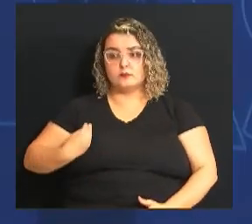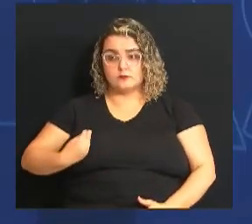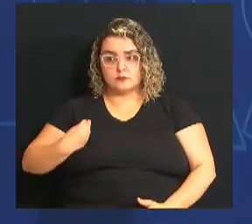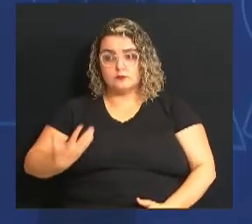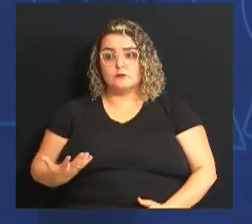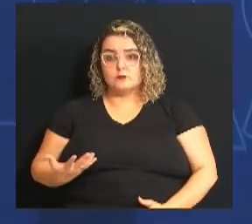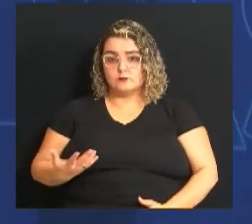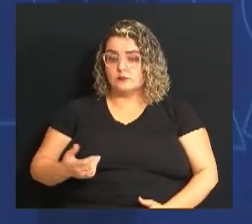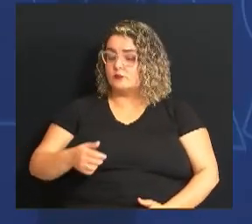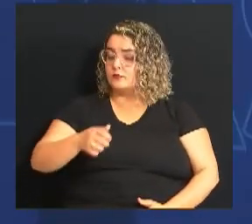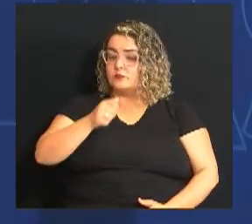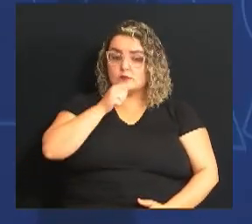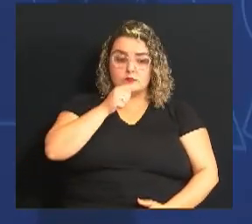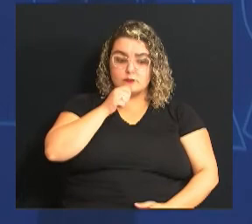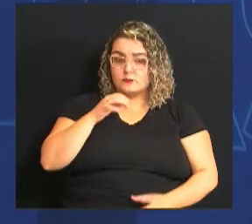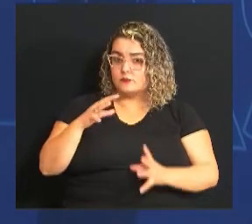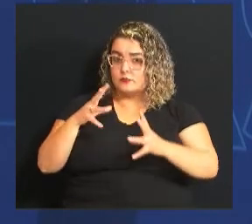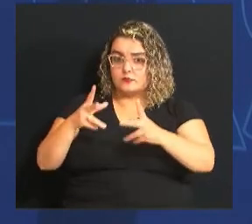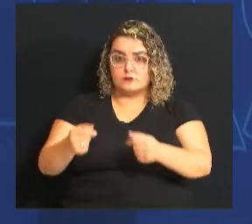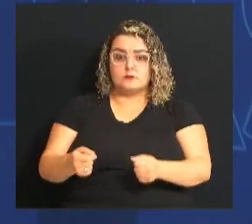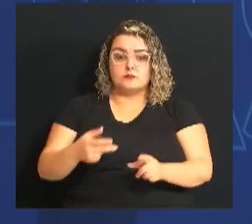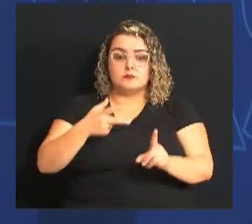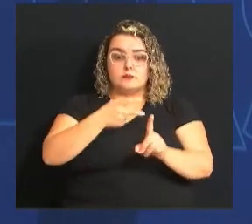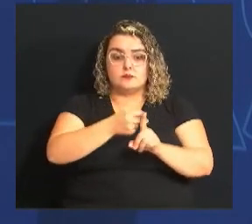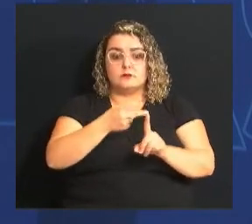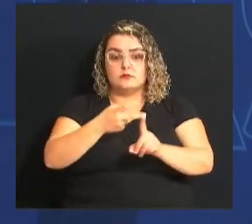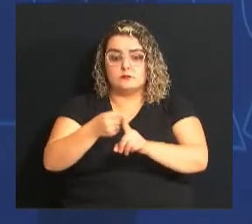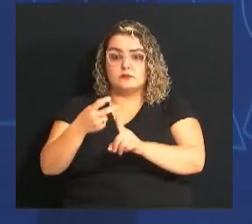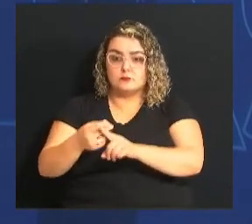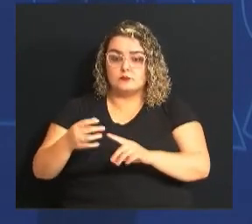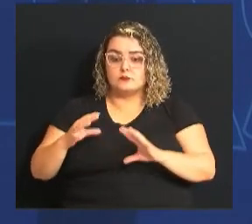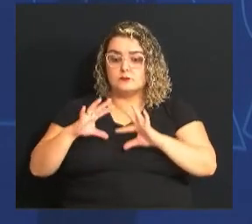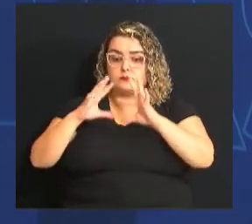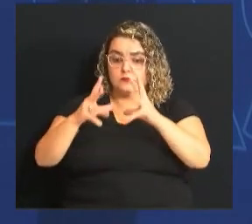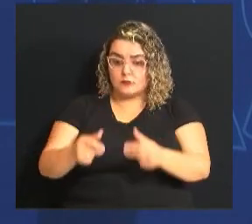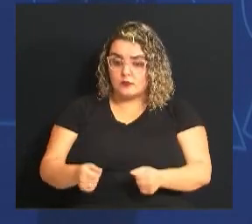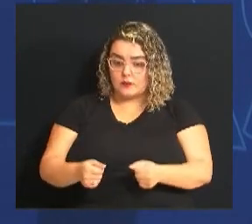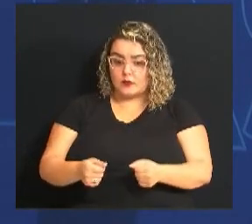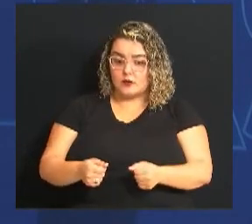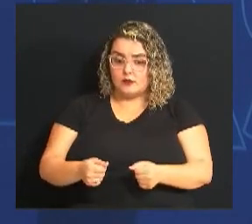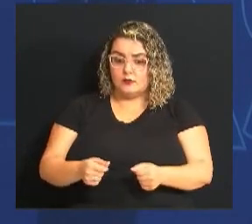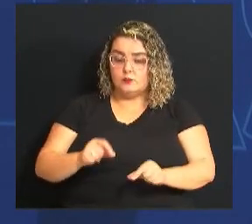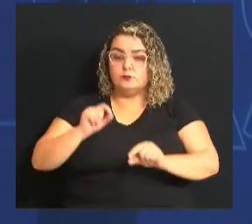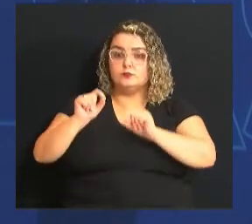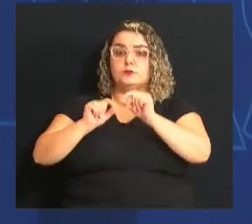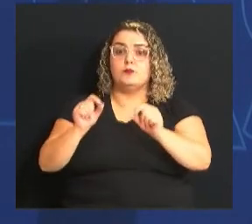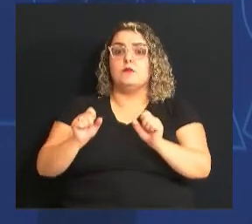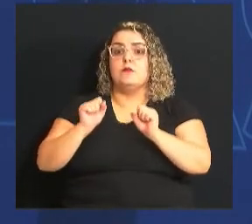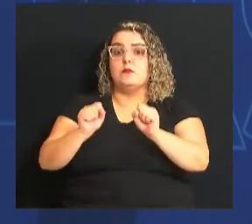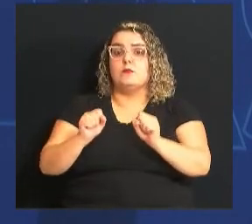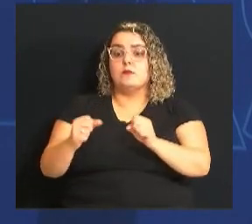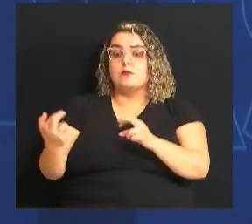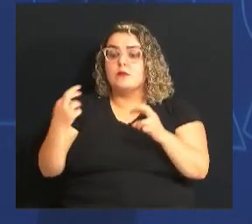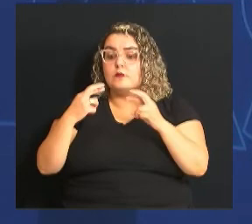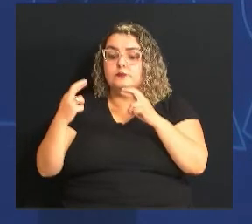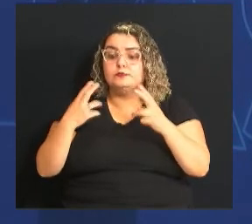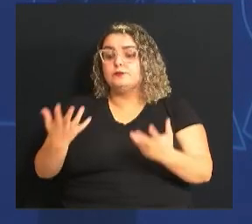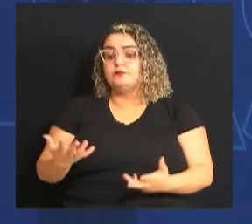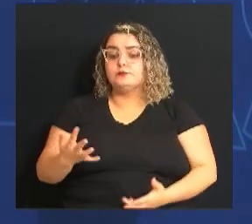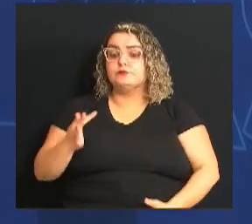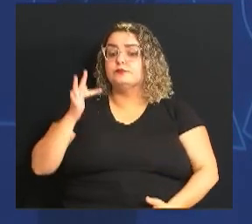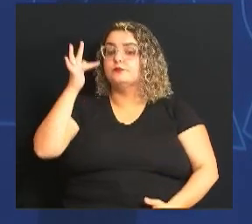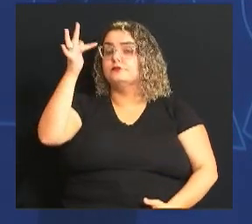não tem todo mundo com a cobertura vacinal completa, o que dá para prever daqui para frente? A gente viu